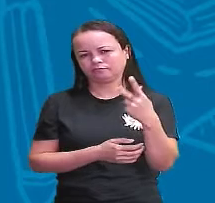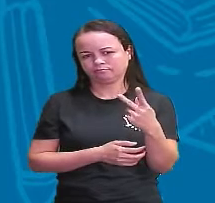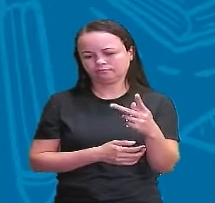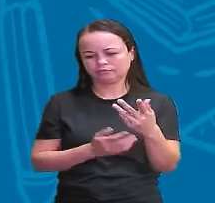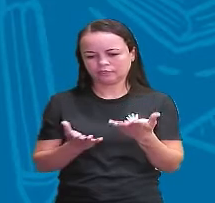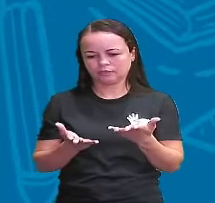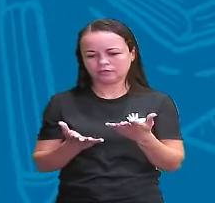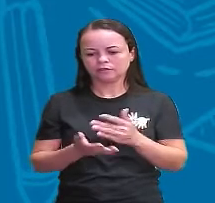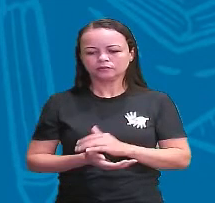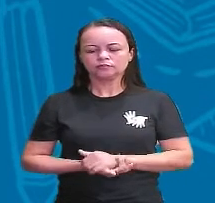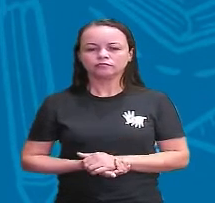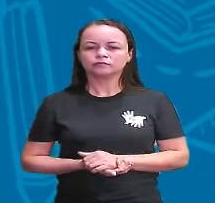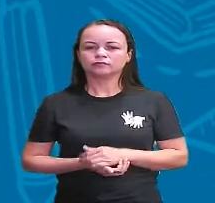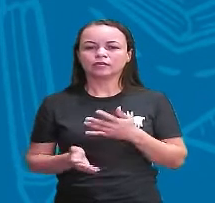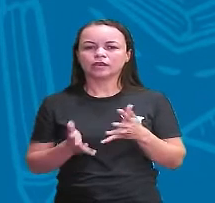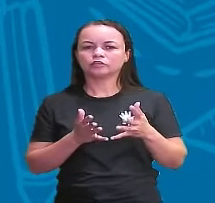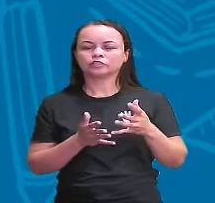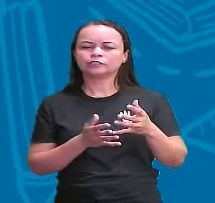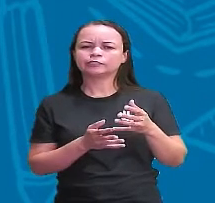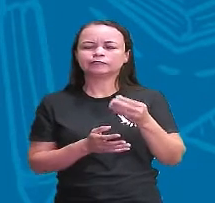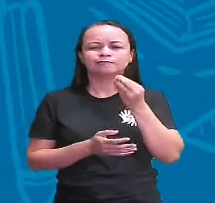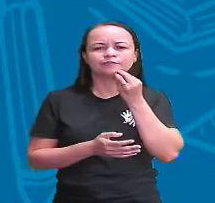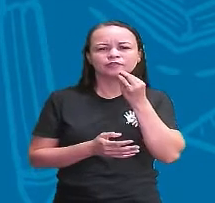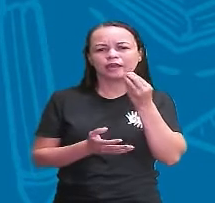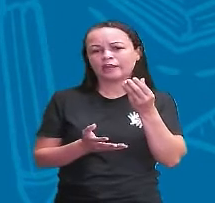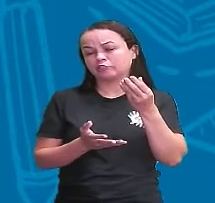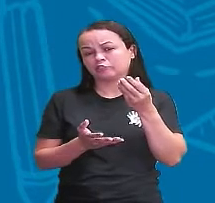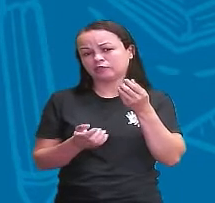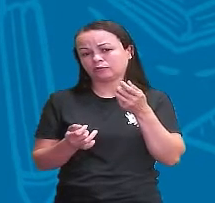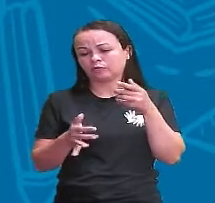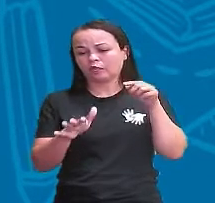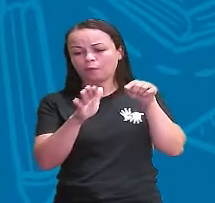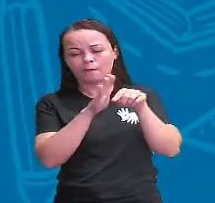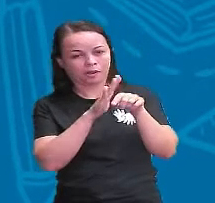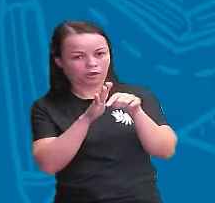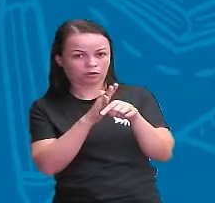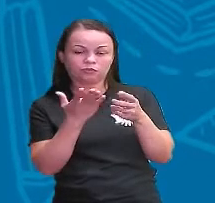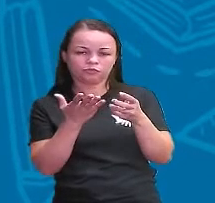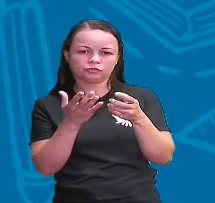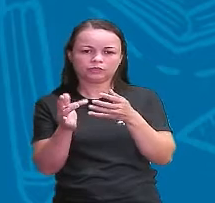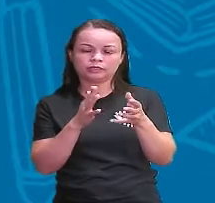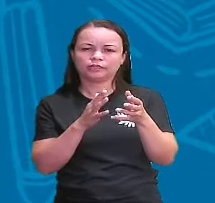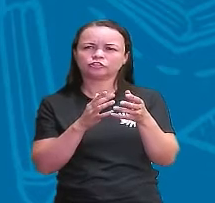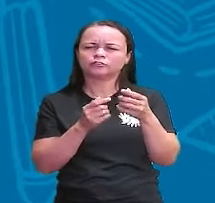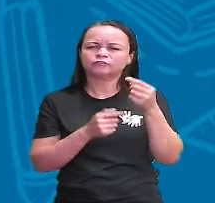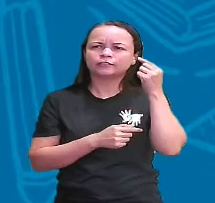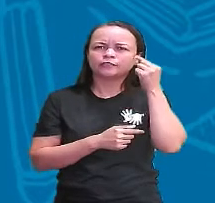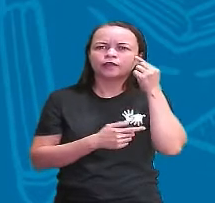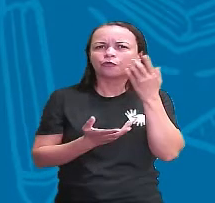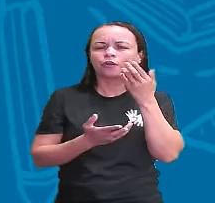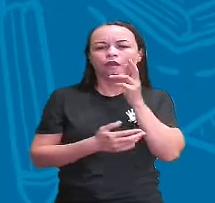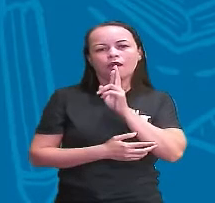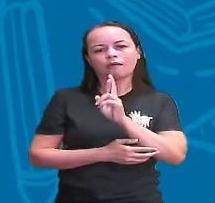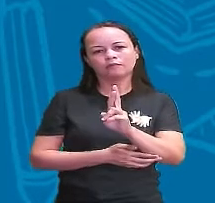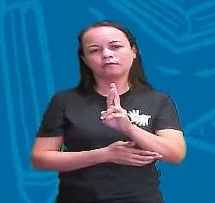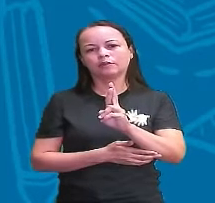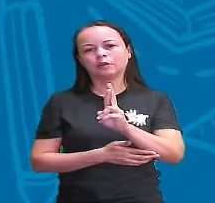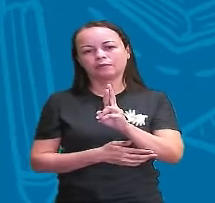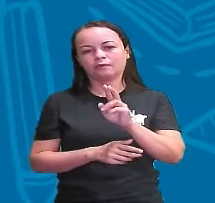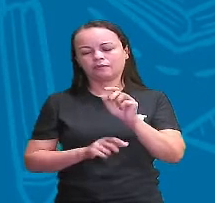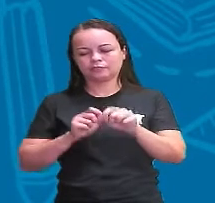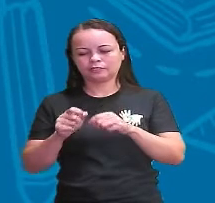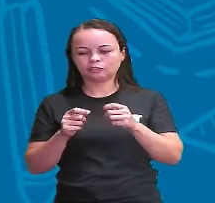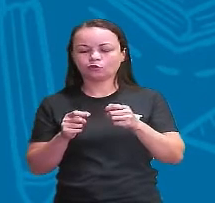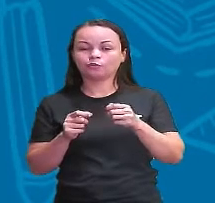tá certo? A gente testa uma hipótese que na verdade é uma pergunta que a gente vai procurar respondê-la através do que chamamos